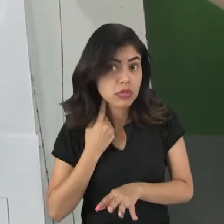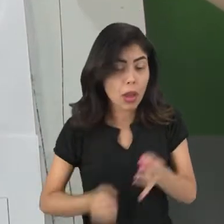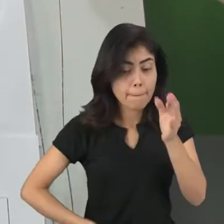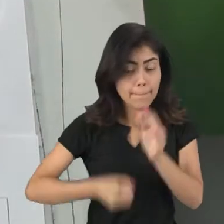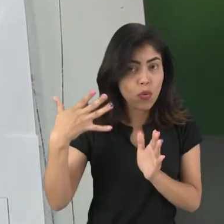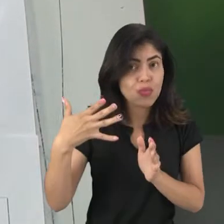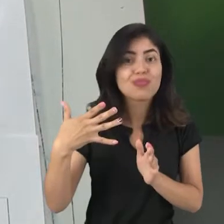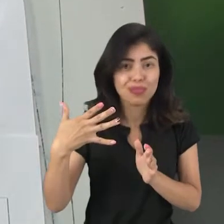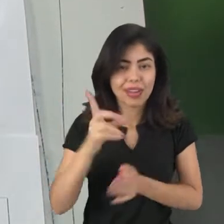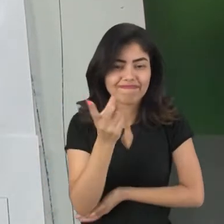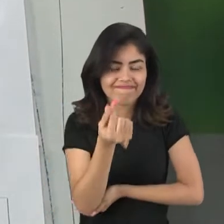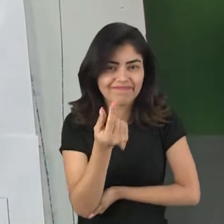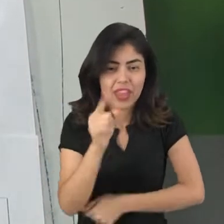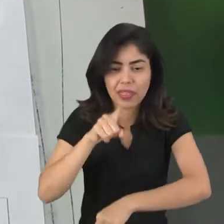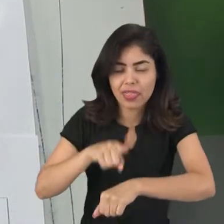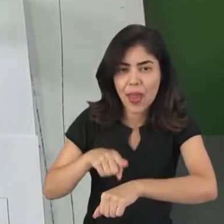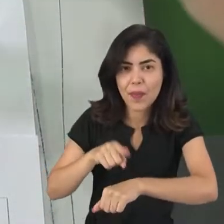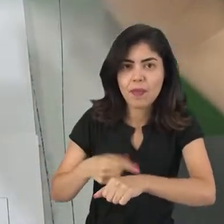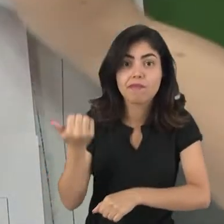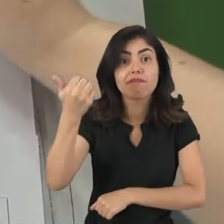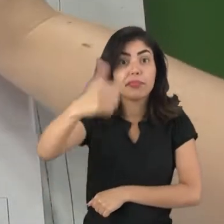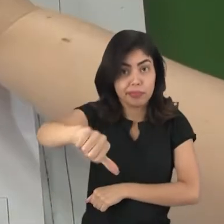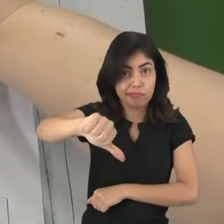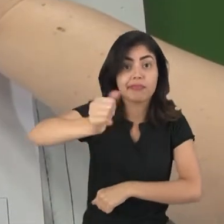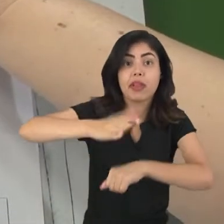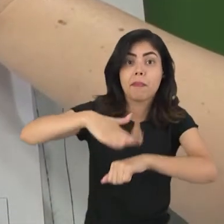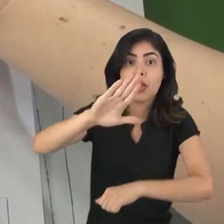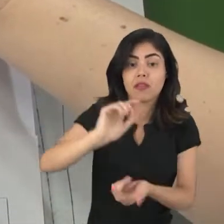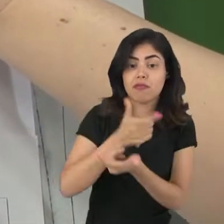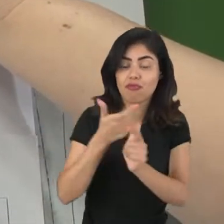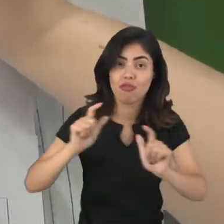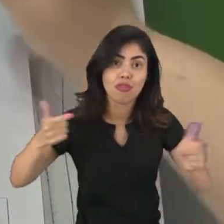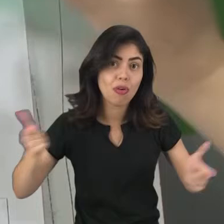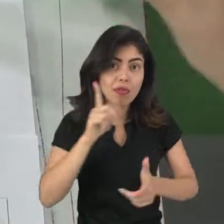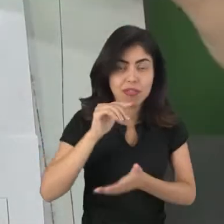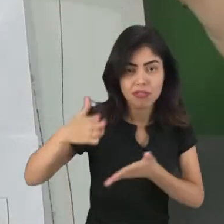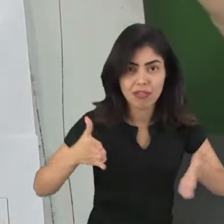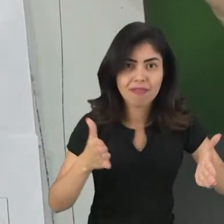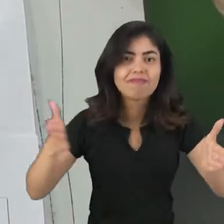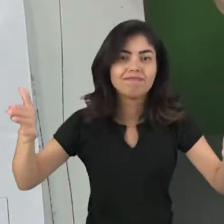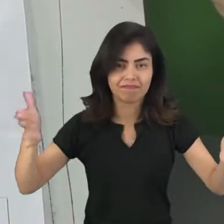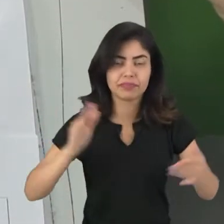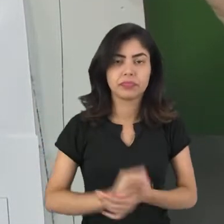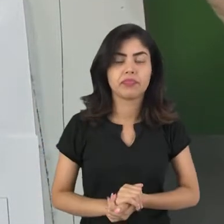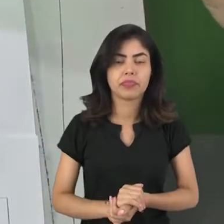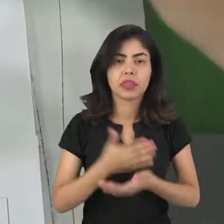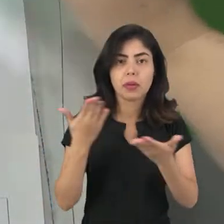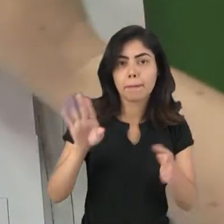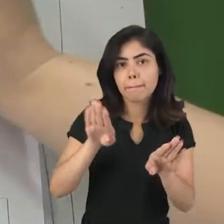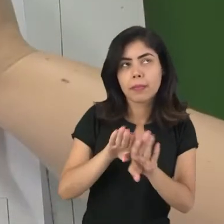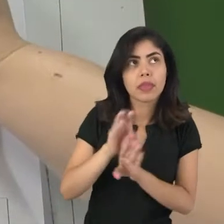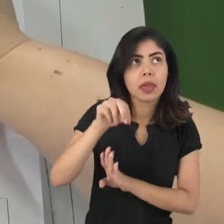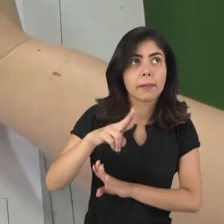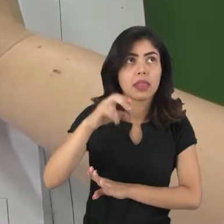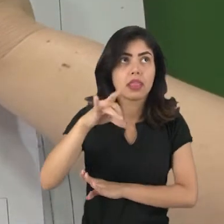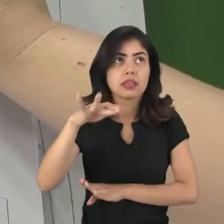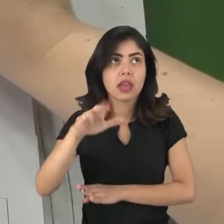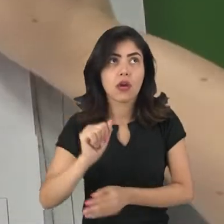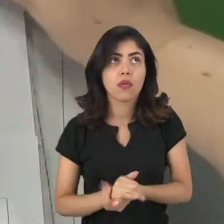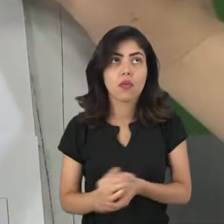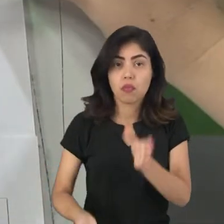muito dinheiro, tempo e o pior, mais uma enorme quantidade de água. Os mananciais também estão